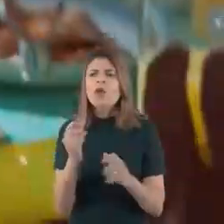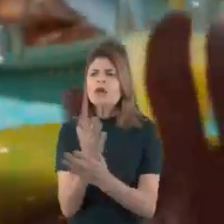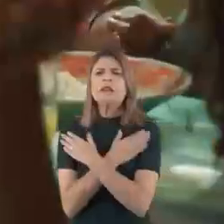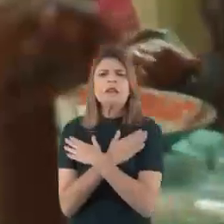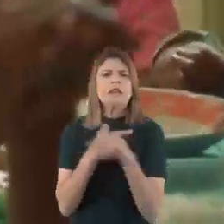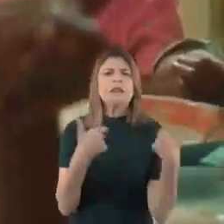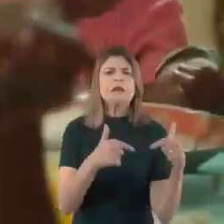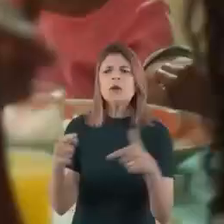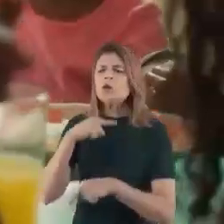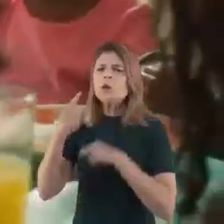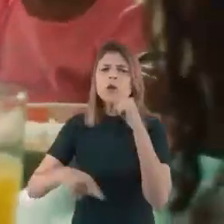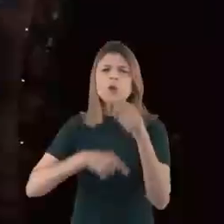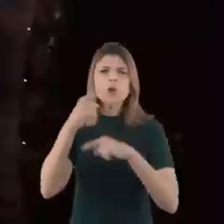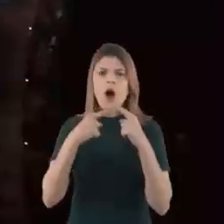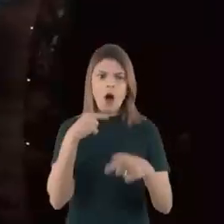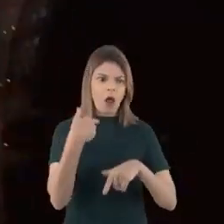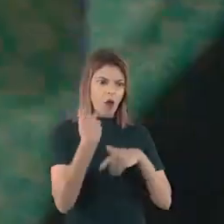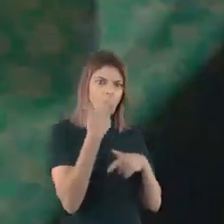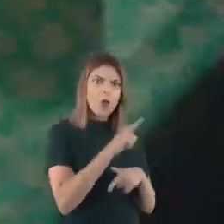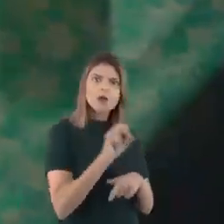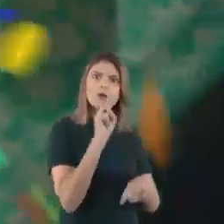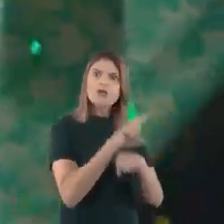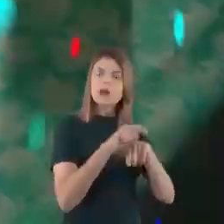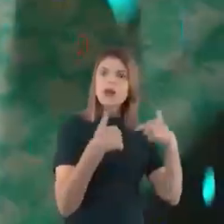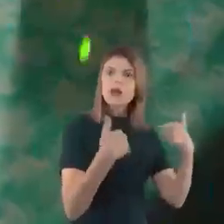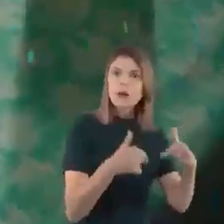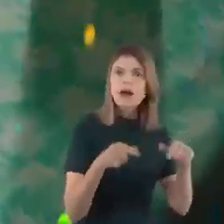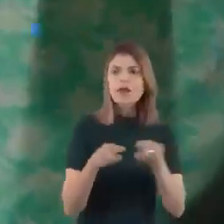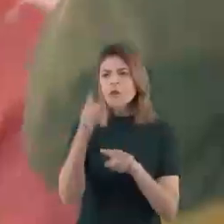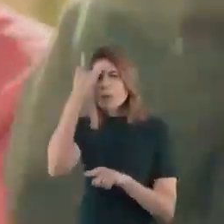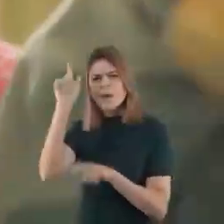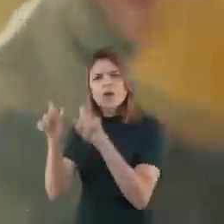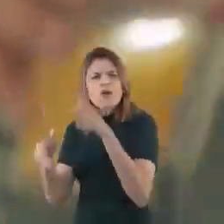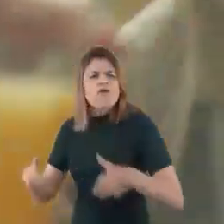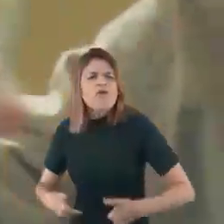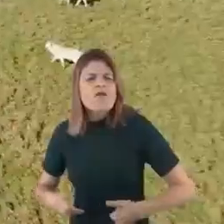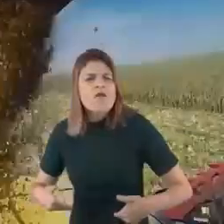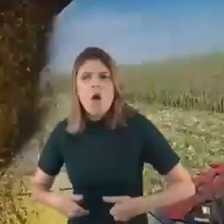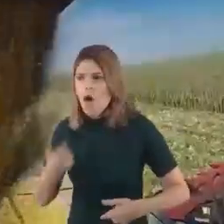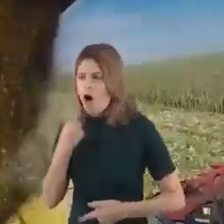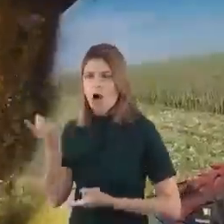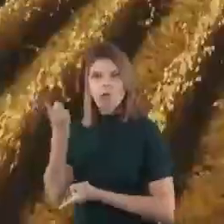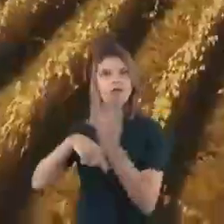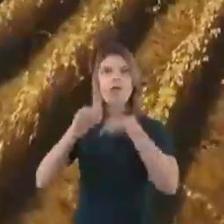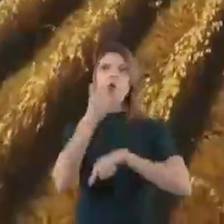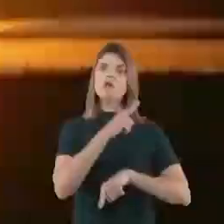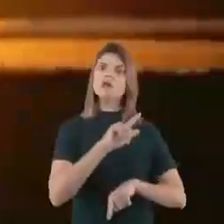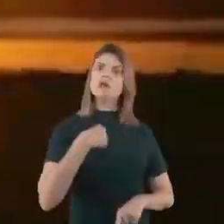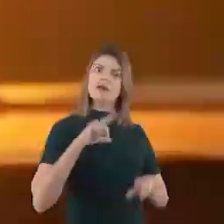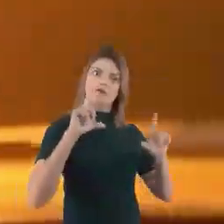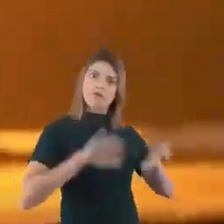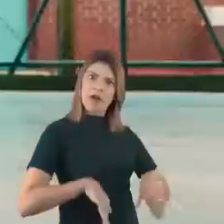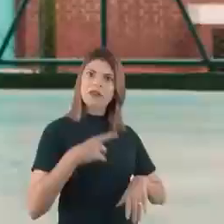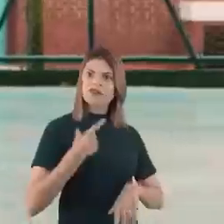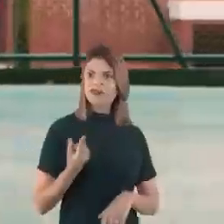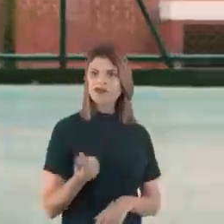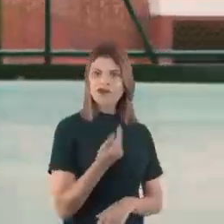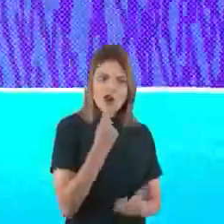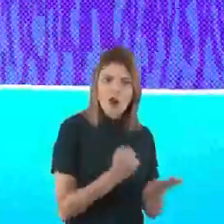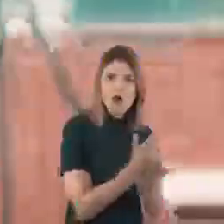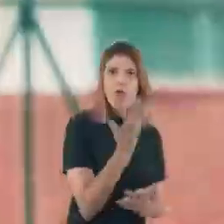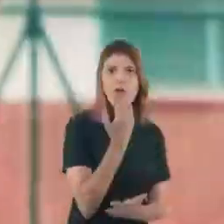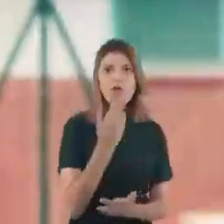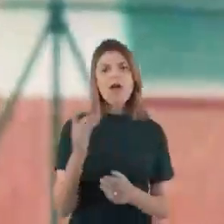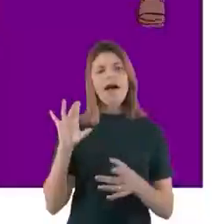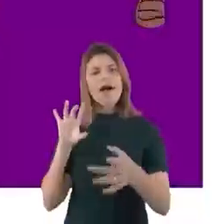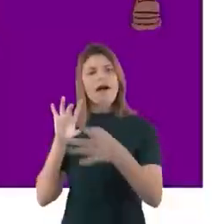trabalhando nas fábricas e um padeiro amassando pão, entre outros. No geral, vídeos que ilustram todo tipo de realidade que vivem os brasileiros.